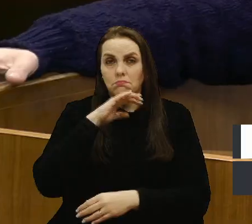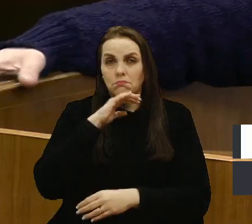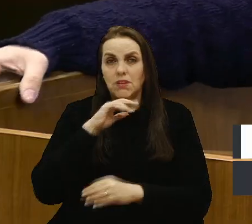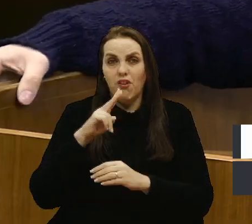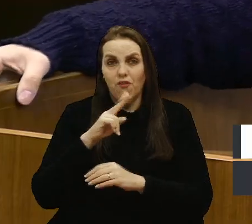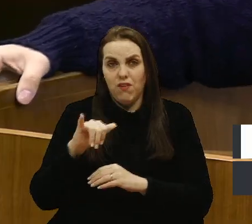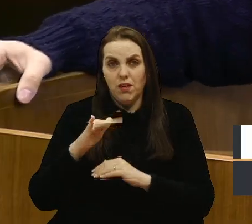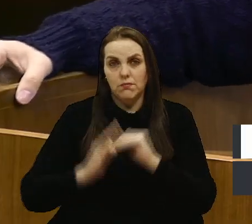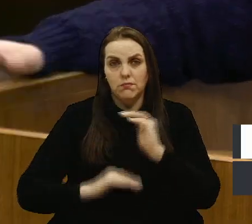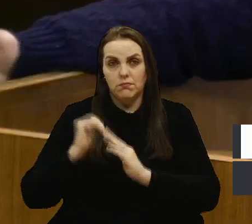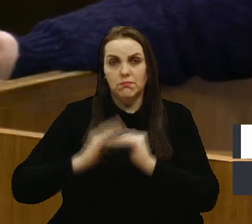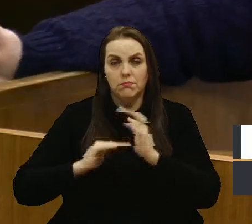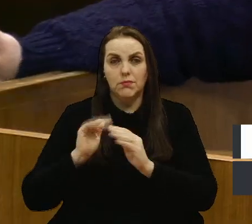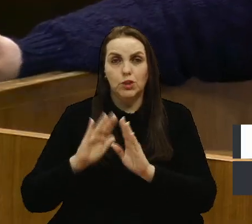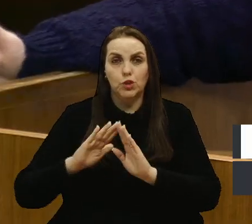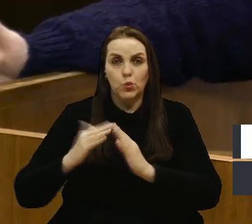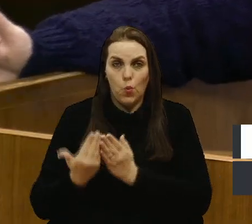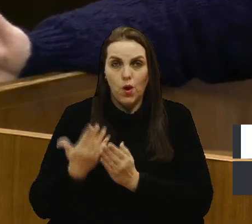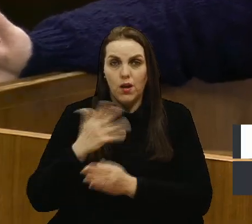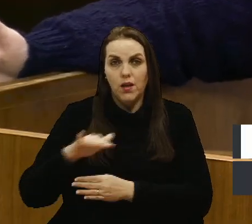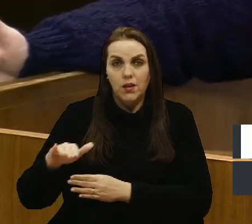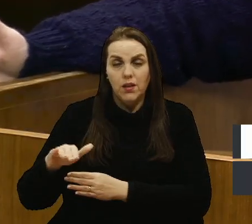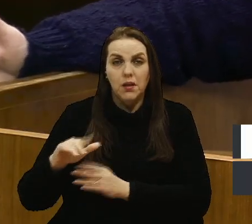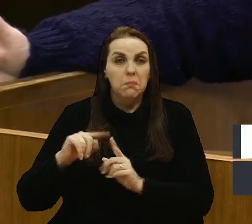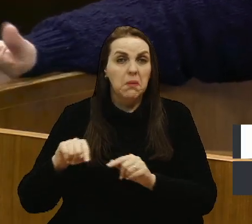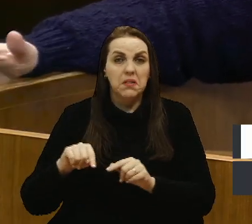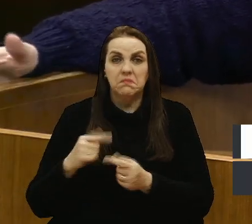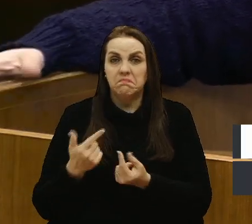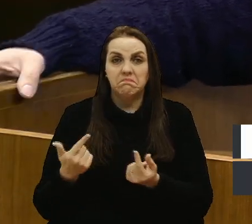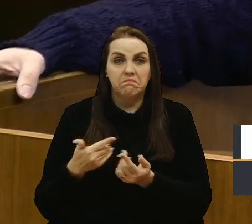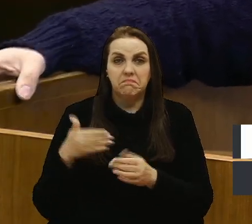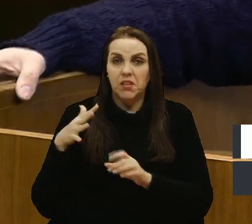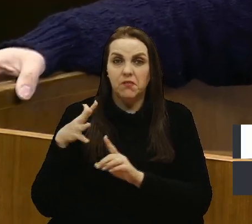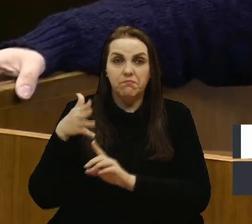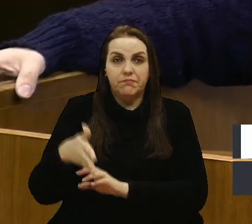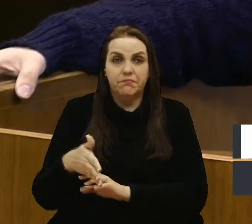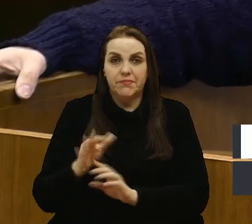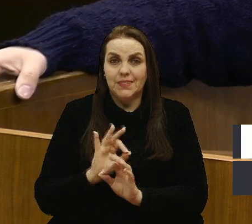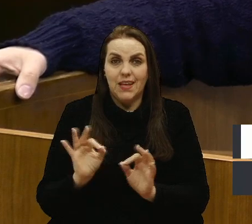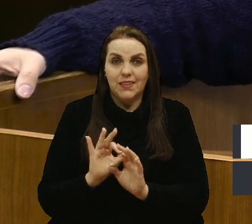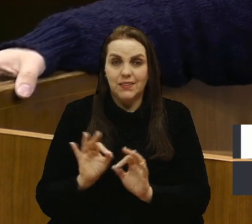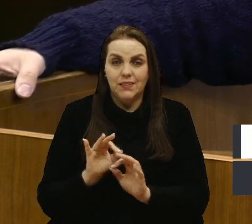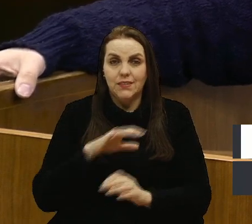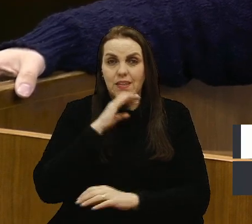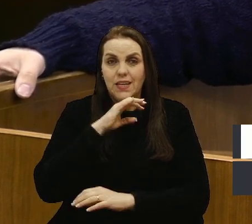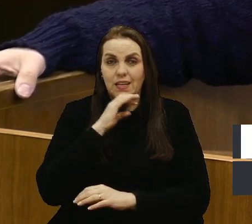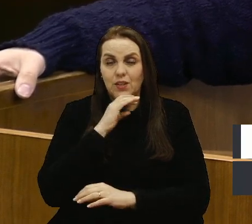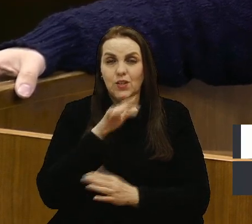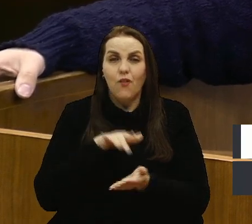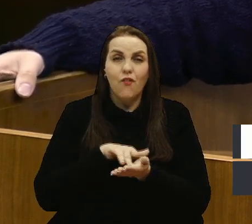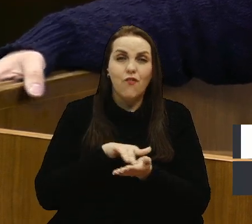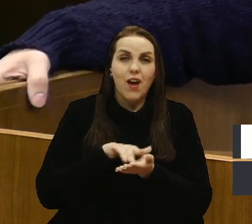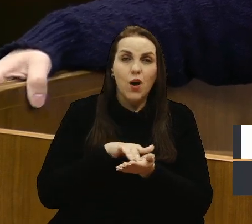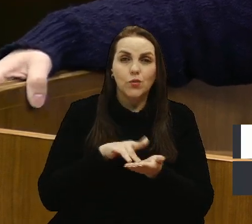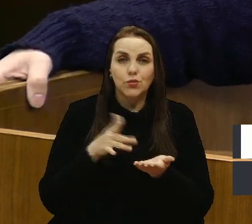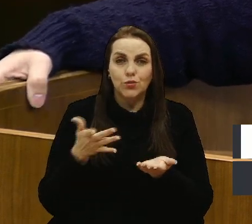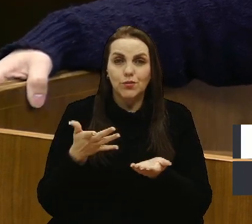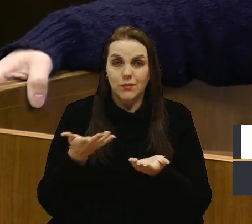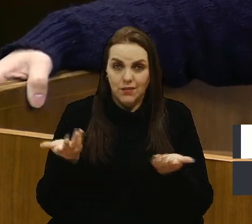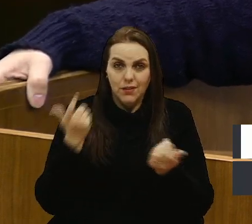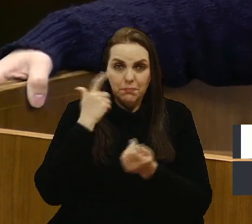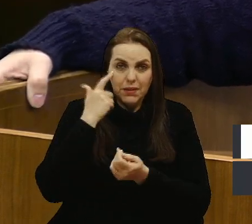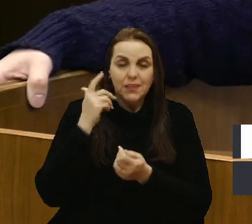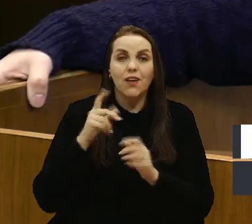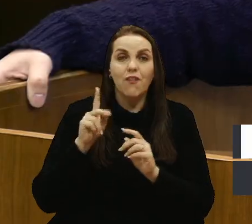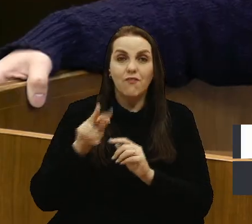a escolinha, mas não teve mais nenhuma interferência nesse terreno. Então, se criou uma falsa ilusão já na nossa